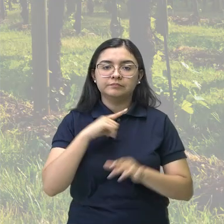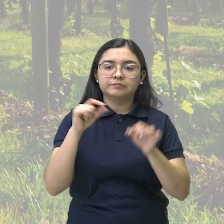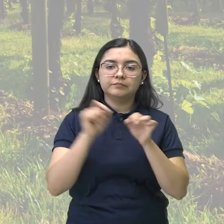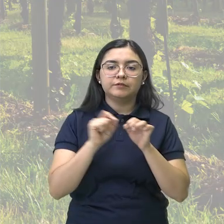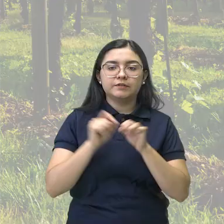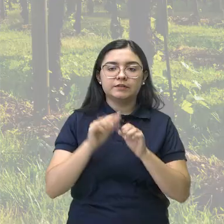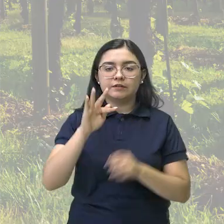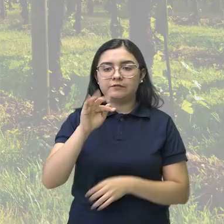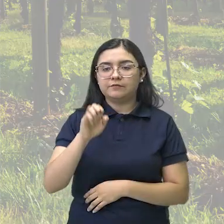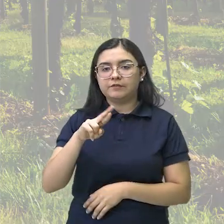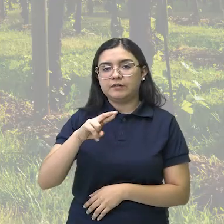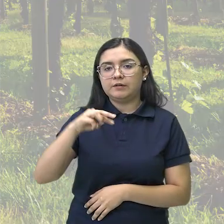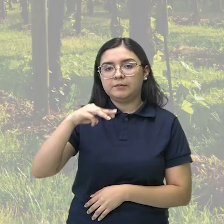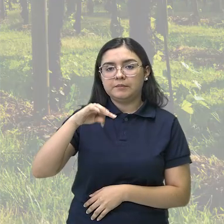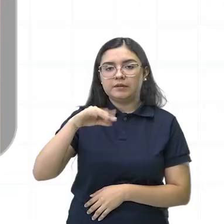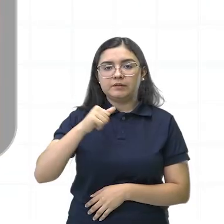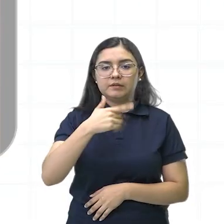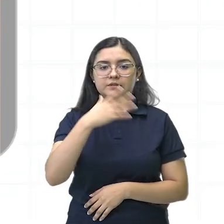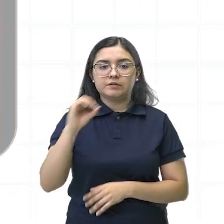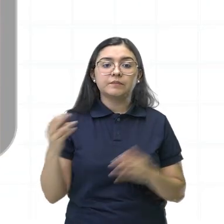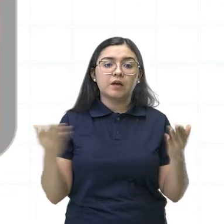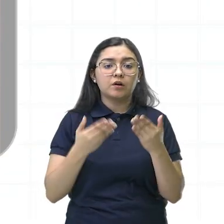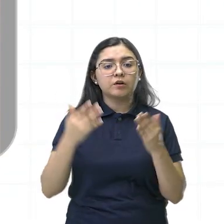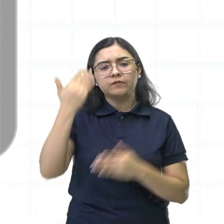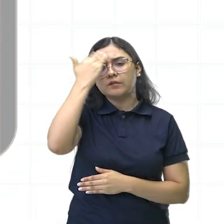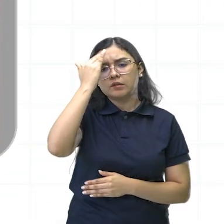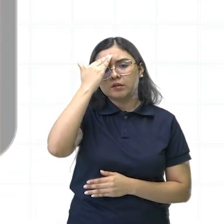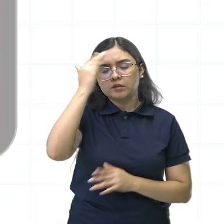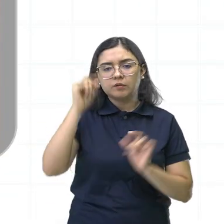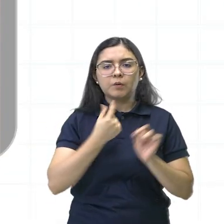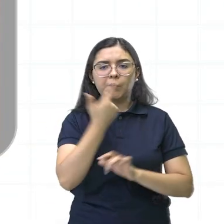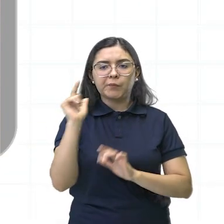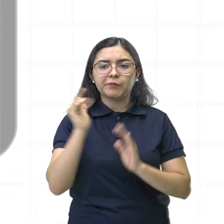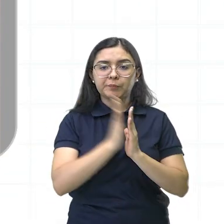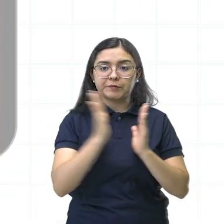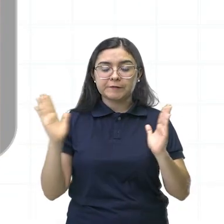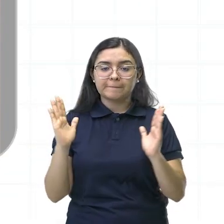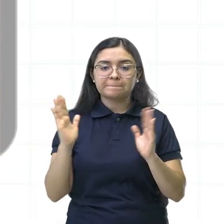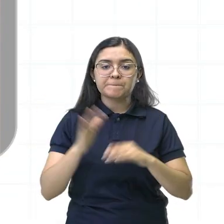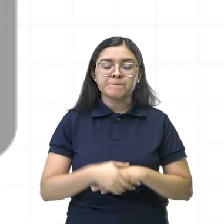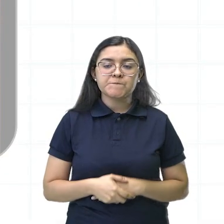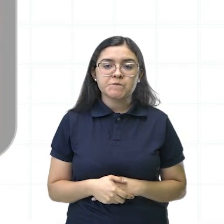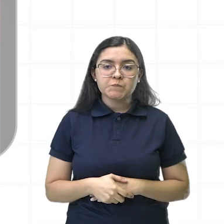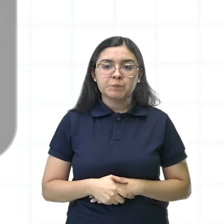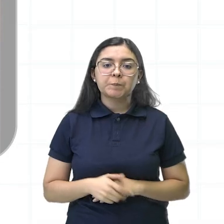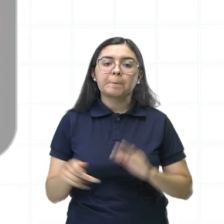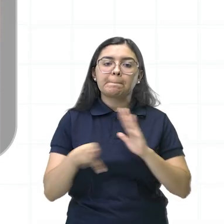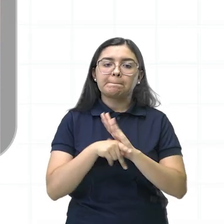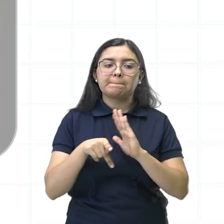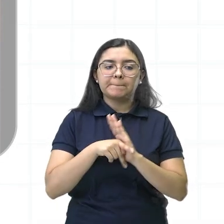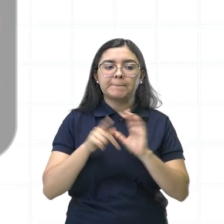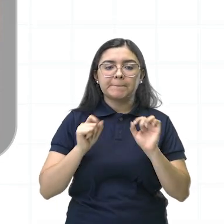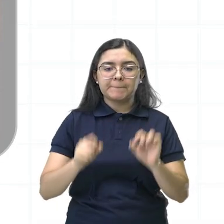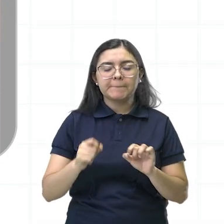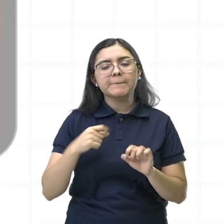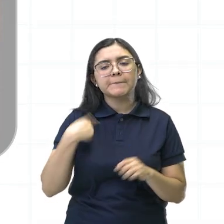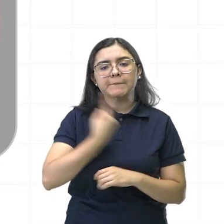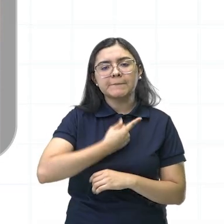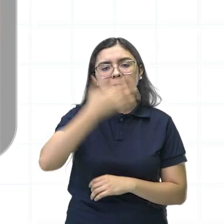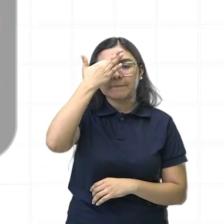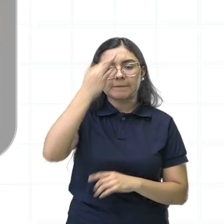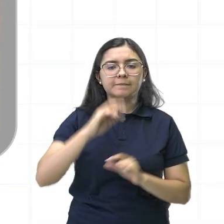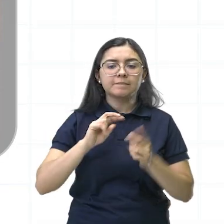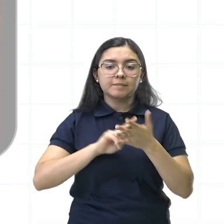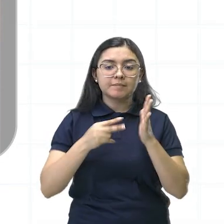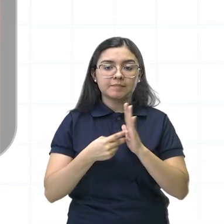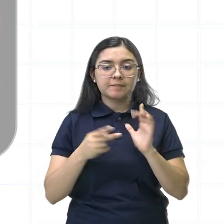essa fermentação. Mas vamos entender, adentrar aí em outro processo de laboratório para entender o que